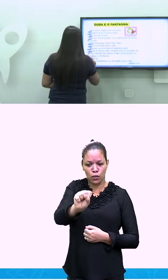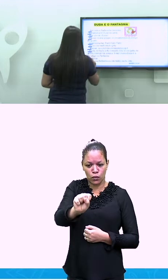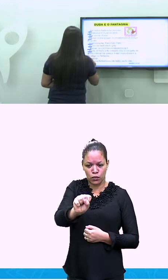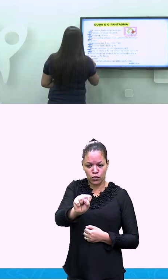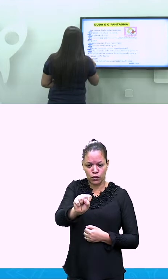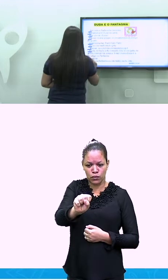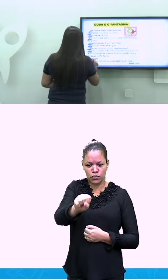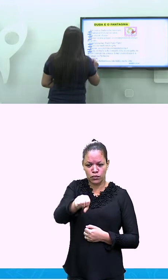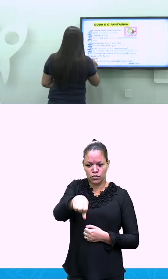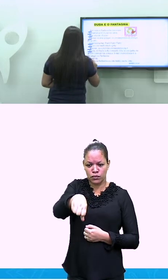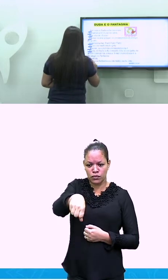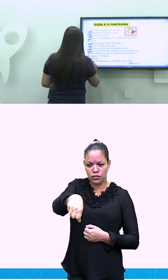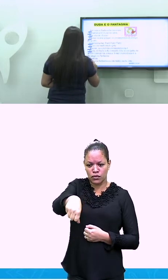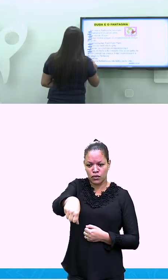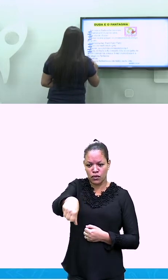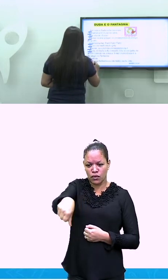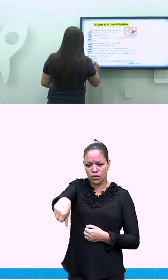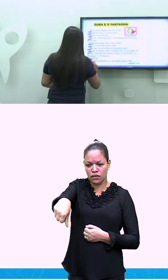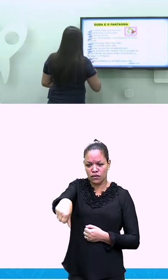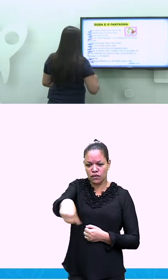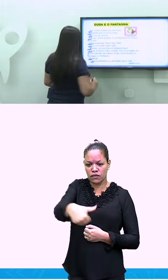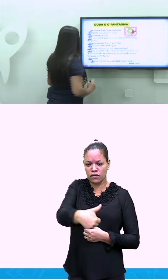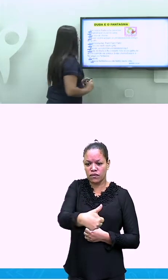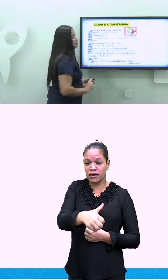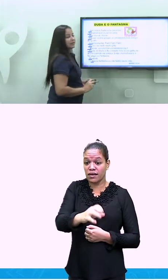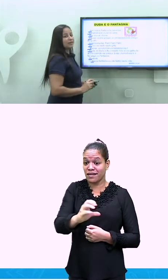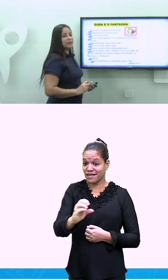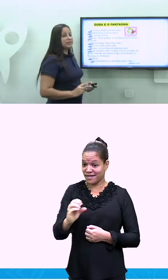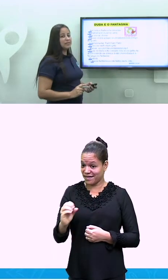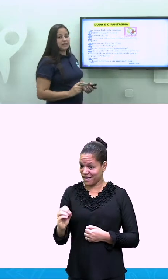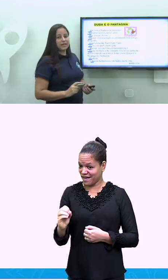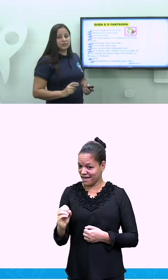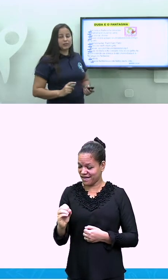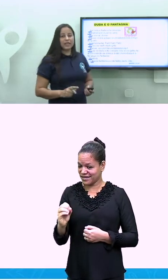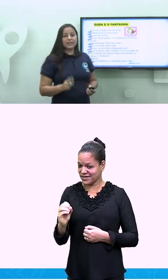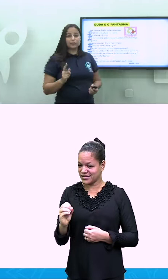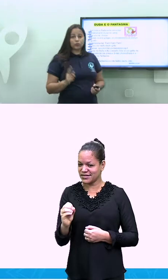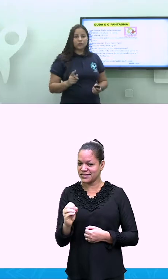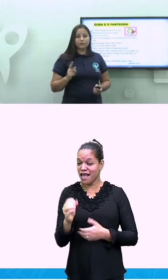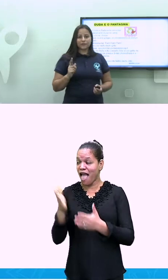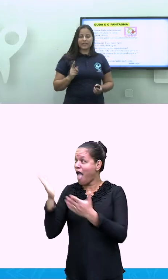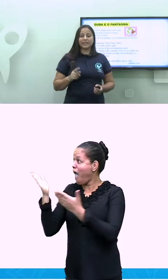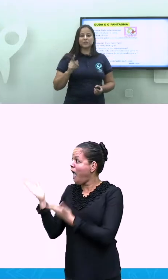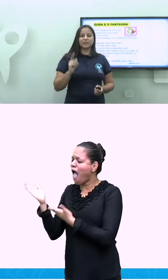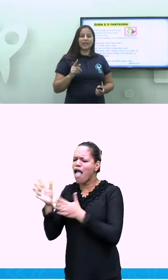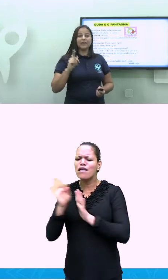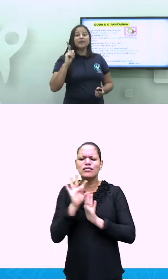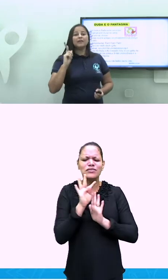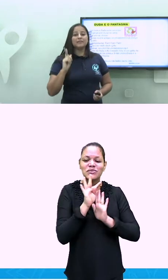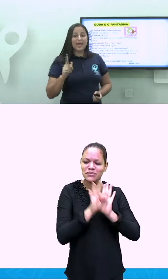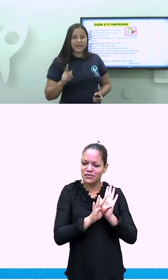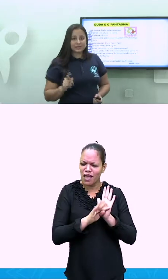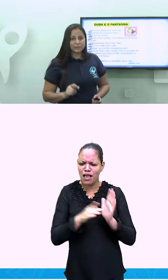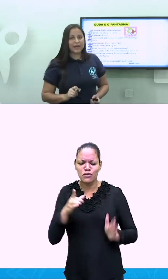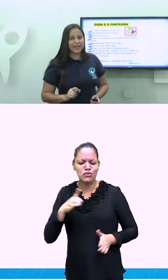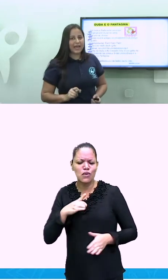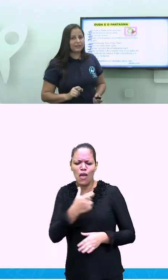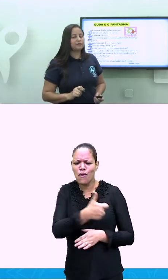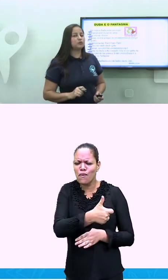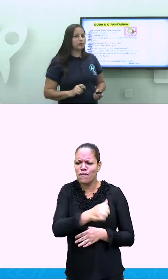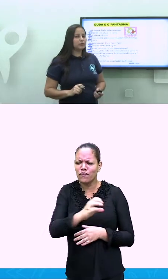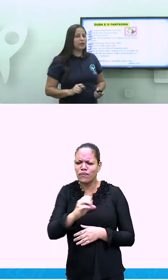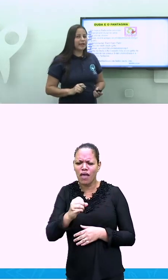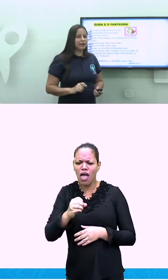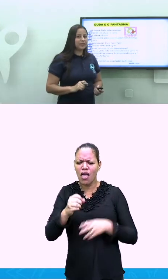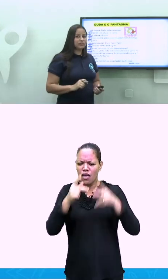8, 9, 10. Então, esse texto, né, da Duda e o Fantasma tem 10